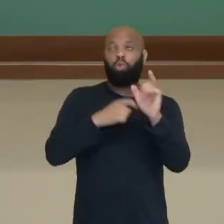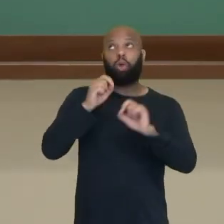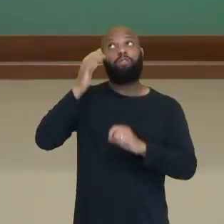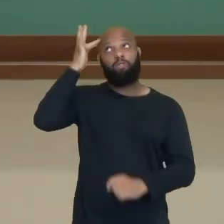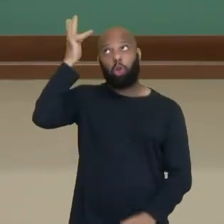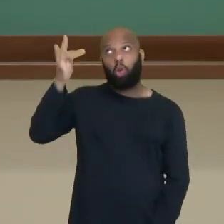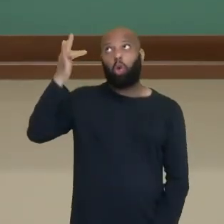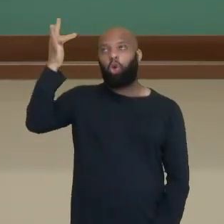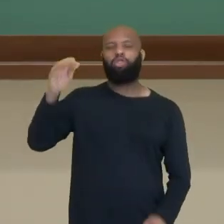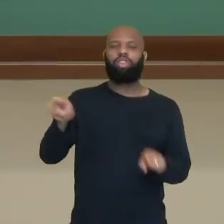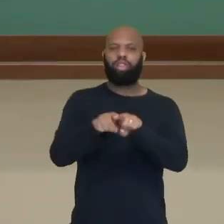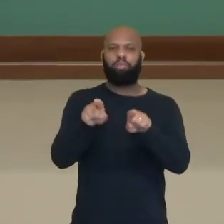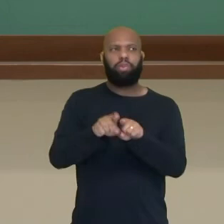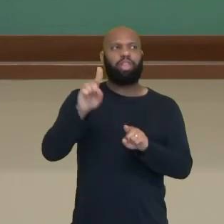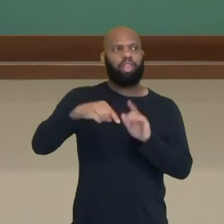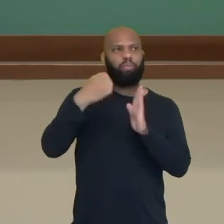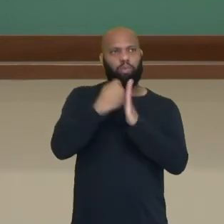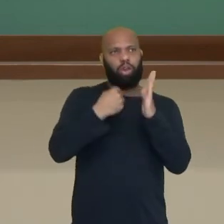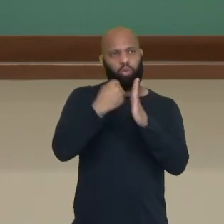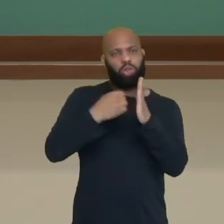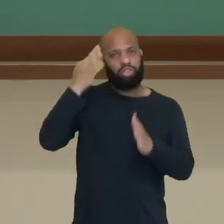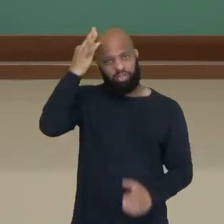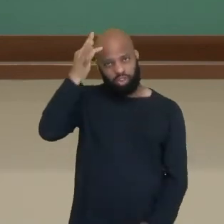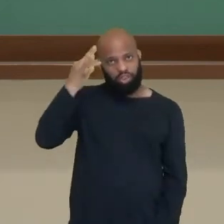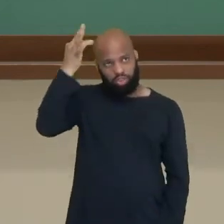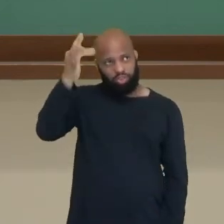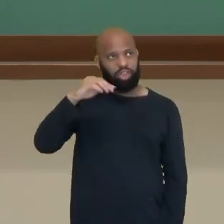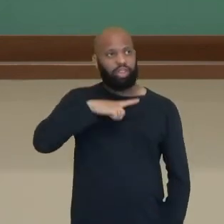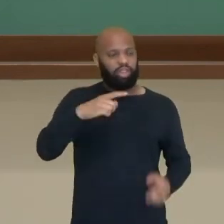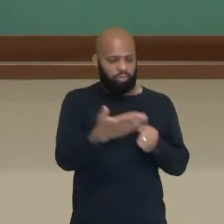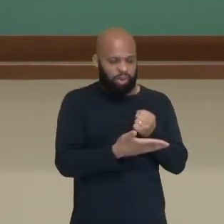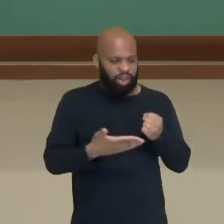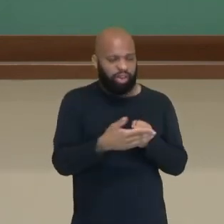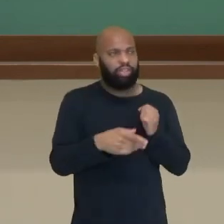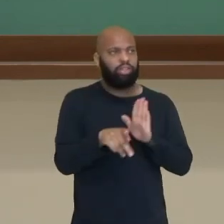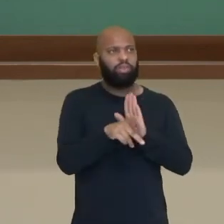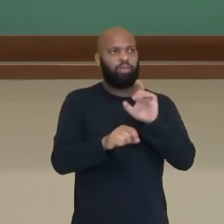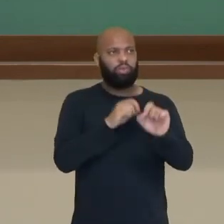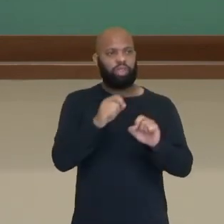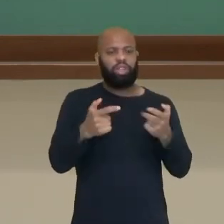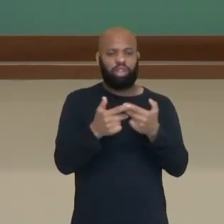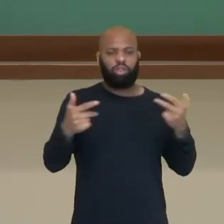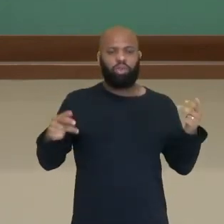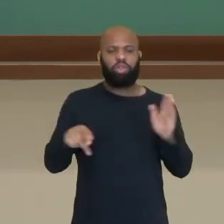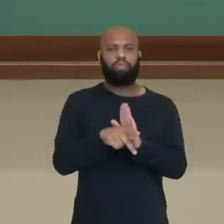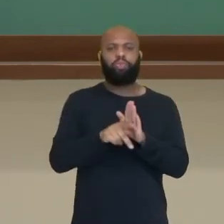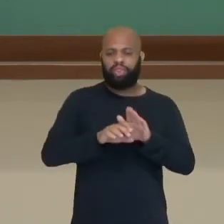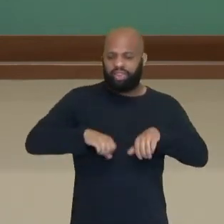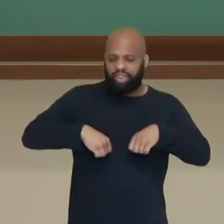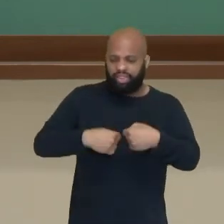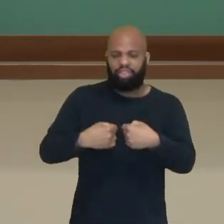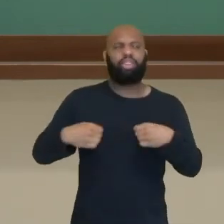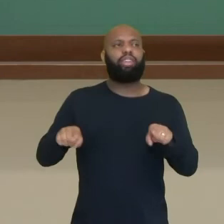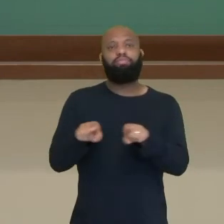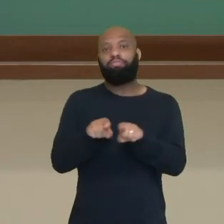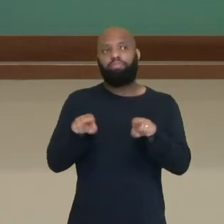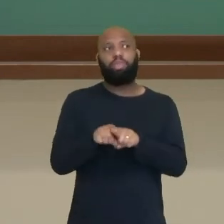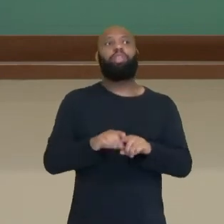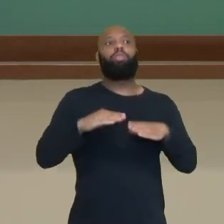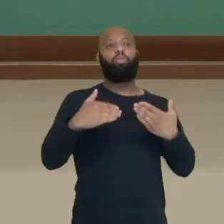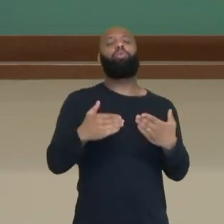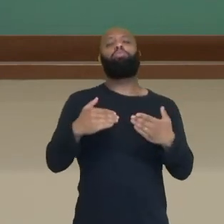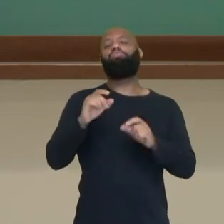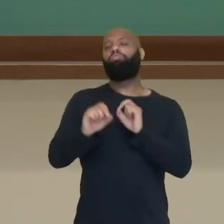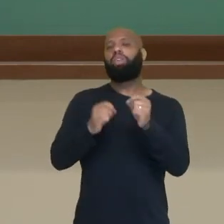filosófica, o Aikido é uma luta muito filosófica, pautada nas questões defensivas, nos movimentos defensivos e